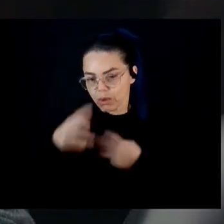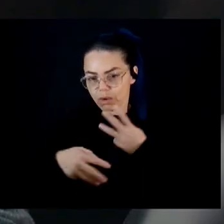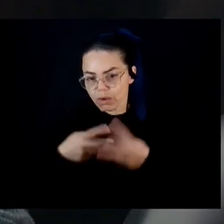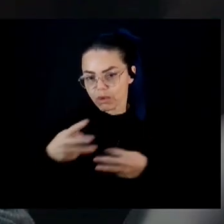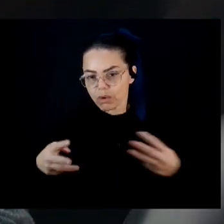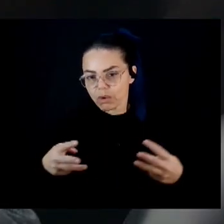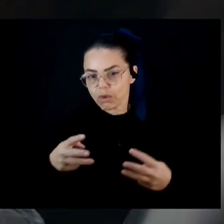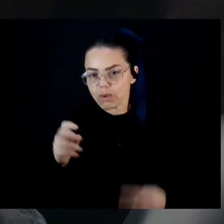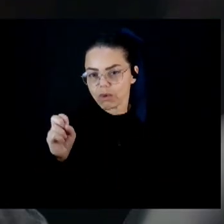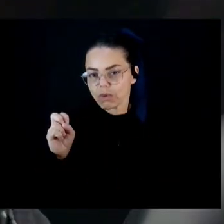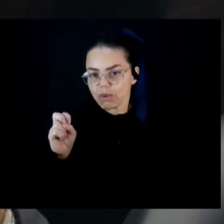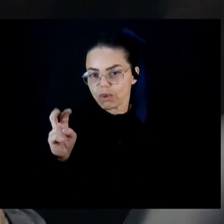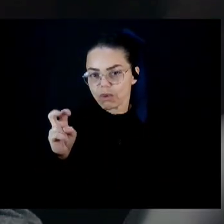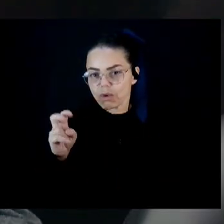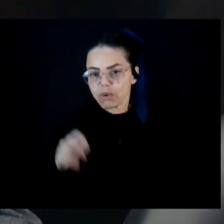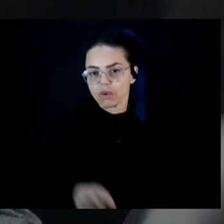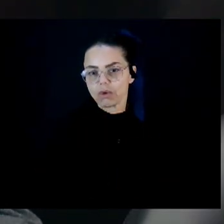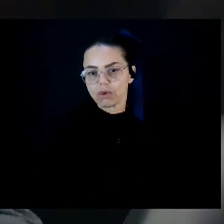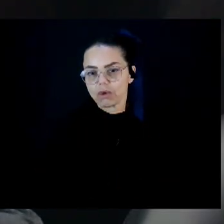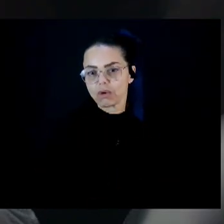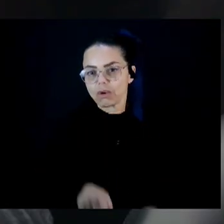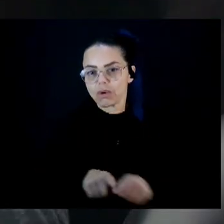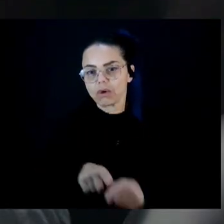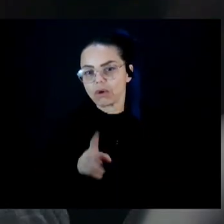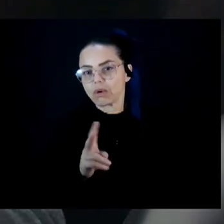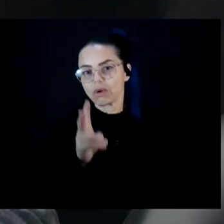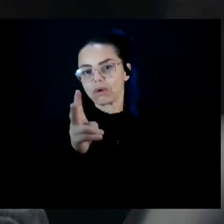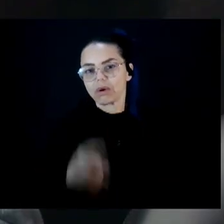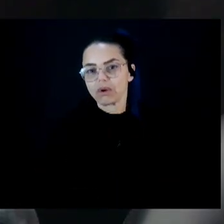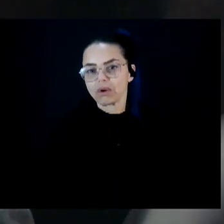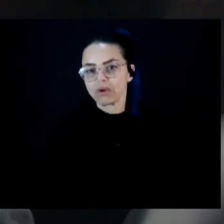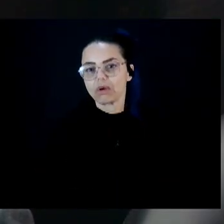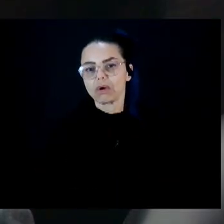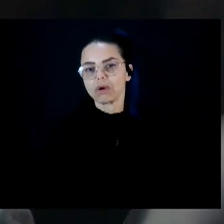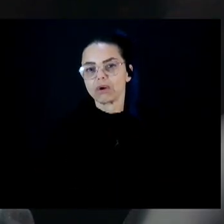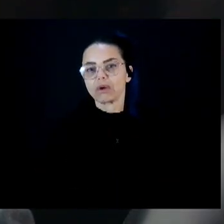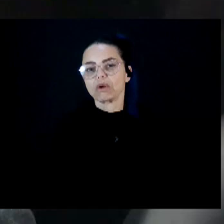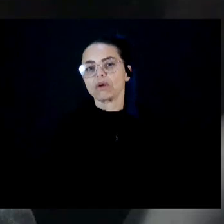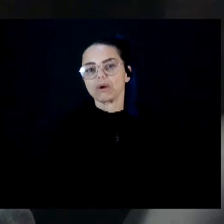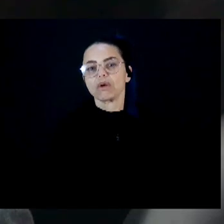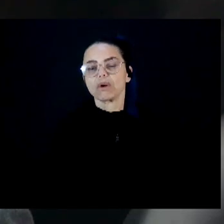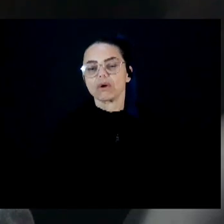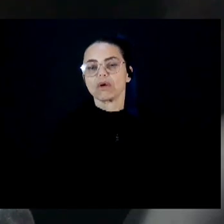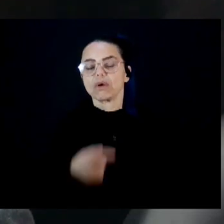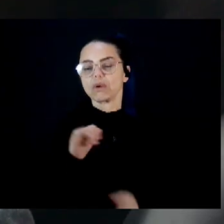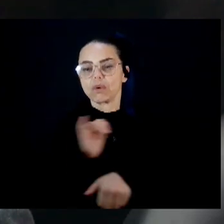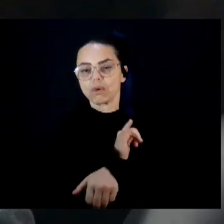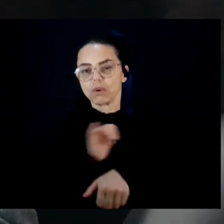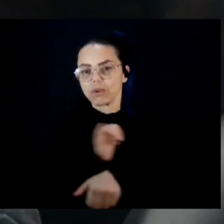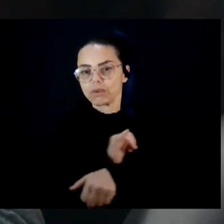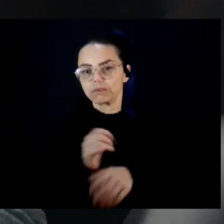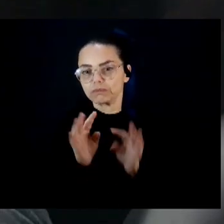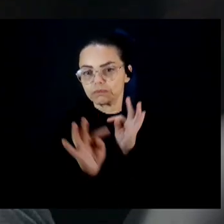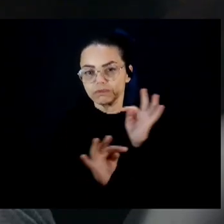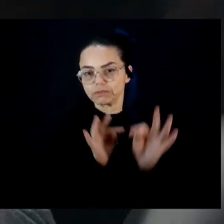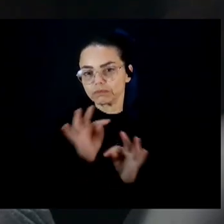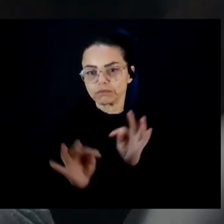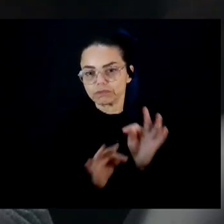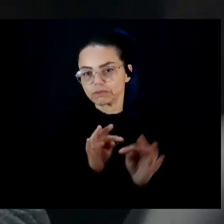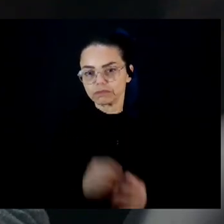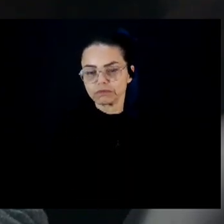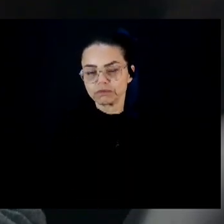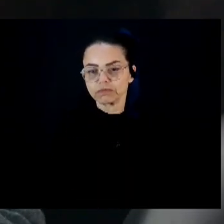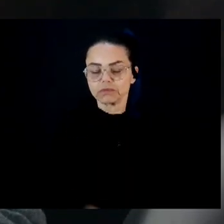do churrasco que o pai fazia e faz isso com frequência? Isso traça para a gente a linha estratégica do tratamento. Então, o